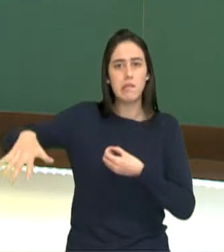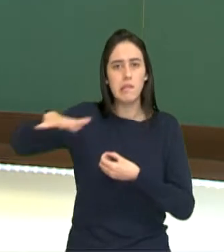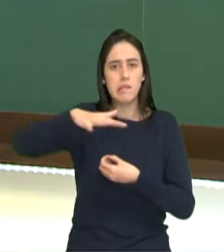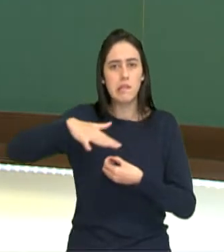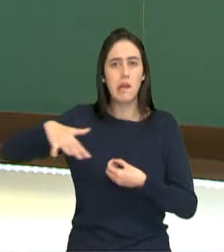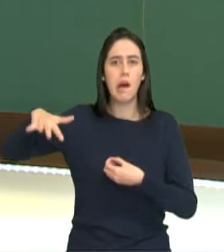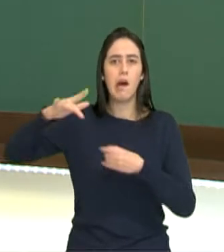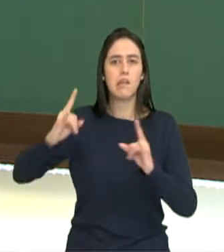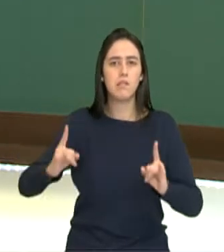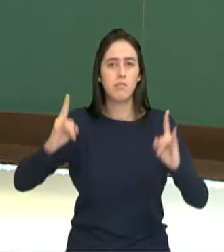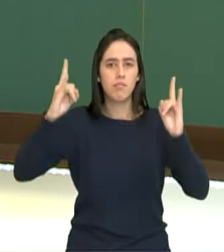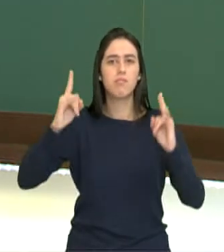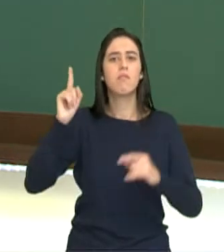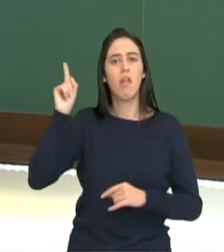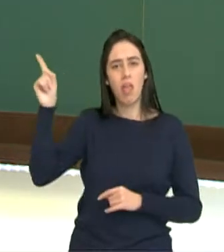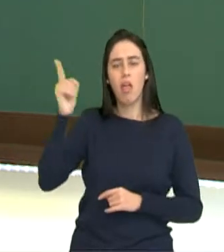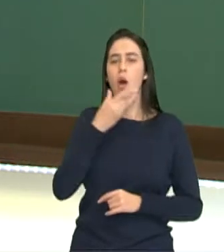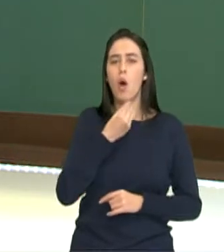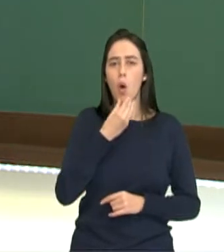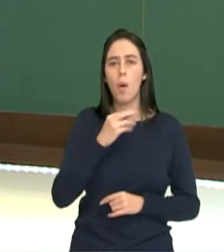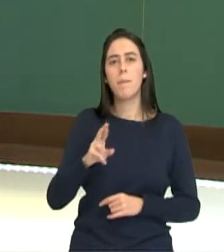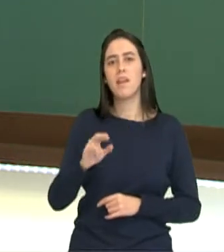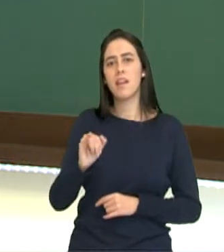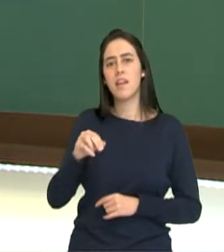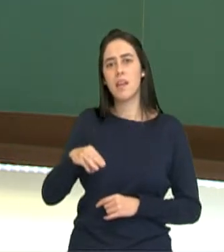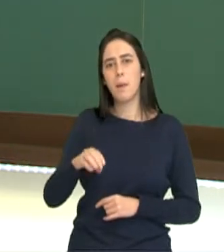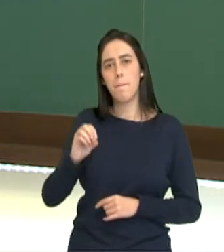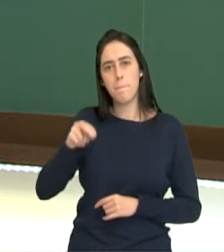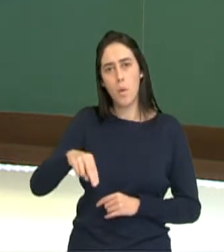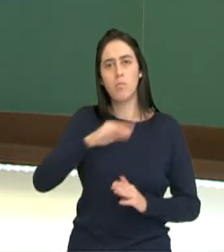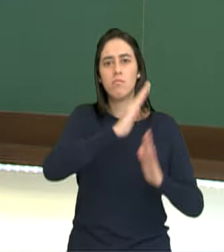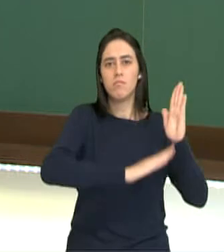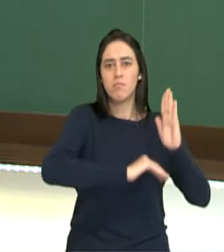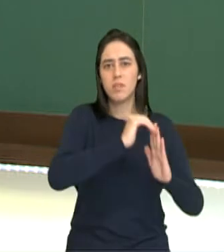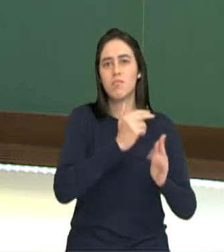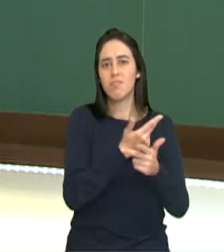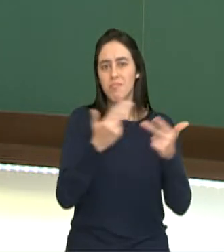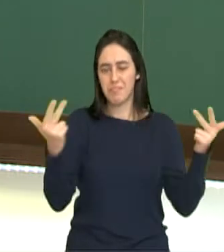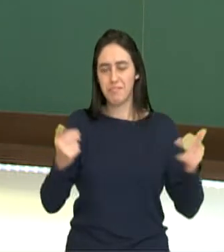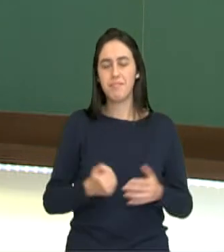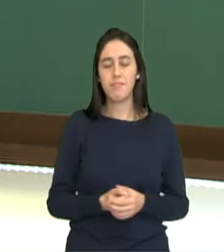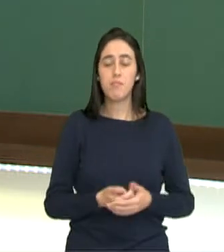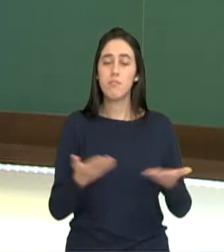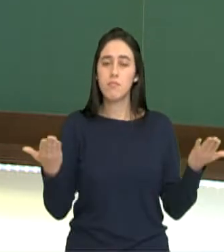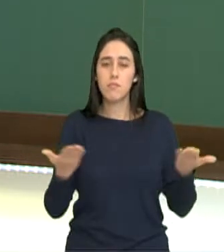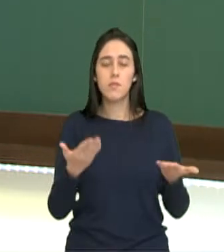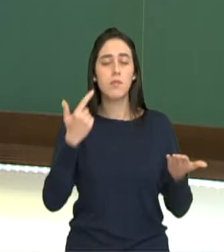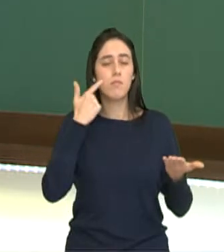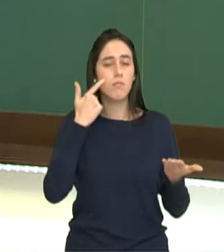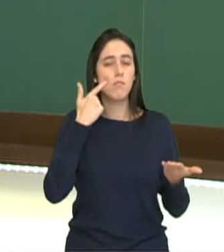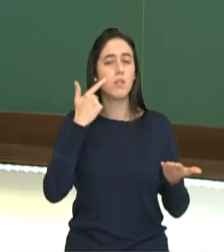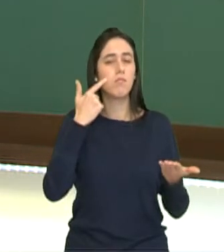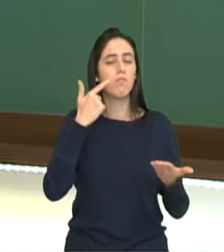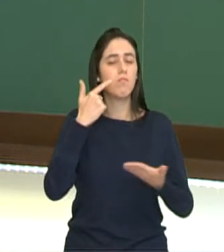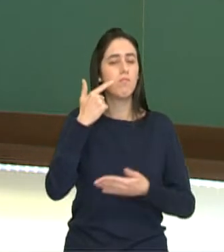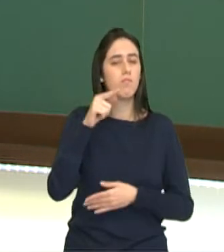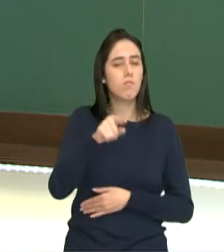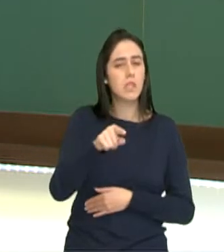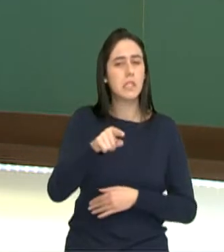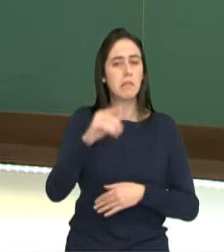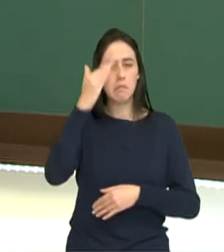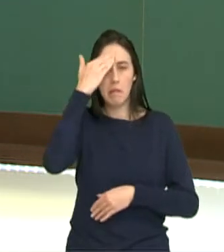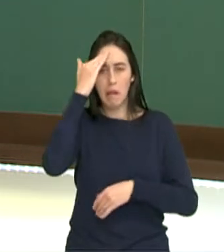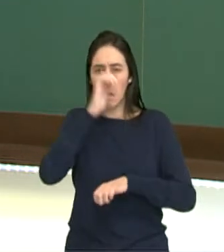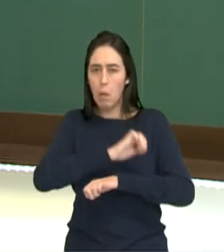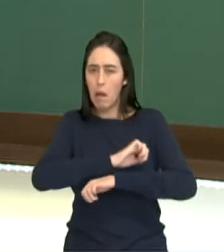murais do Rimão Guimarães. Então, pessoal, para testar nossa compreensão aí, né, específica desse texto, vamos a algumas